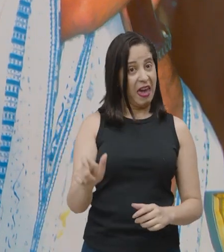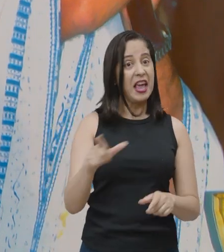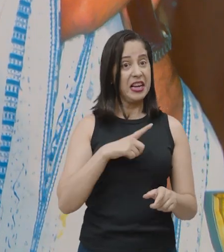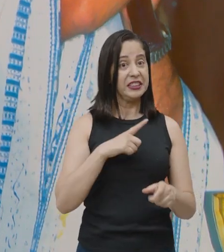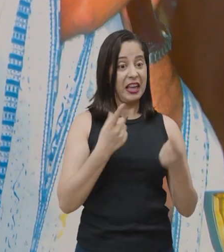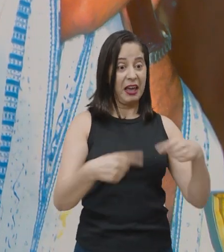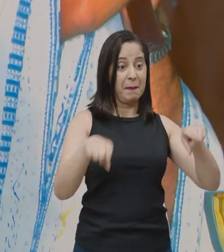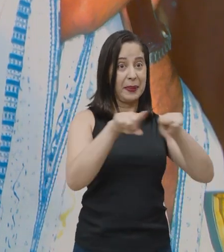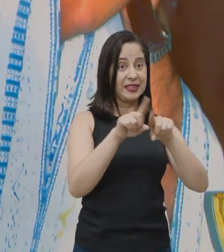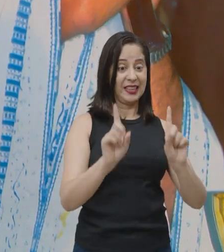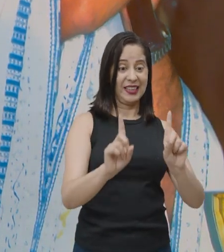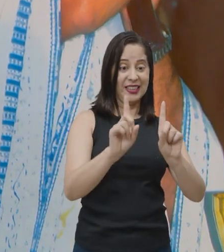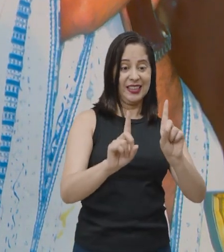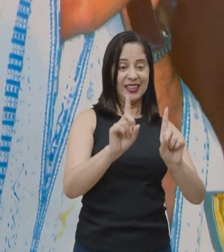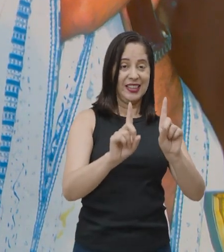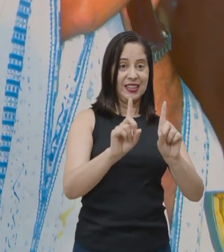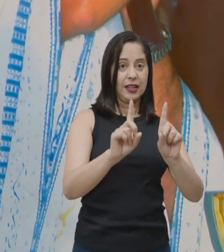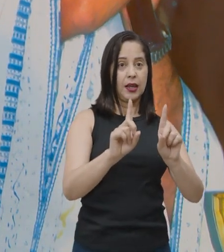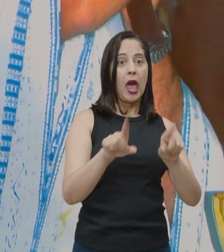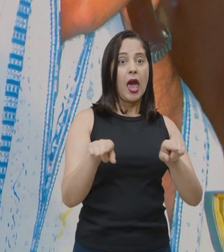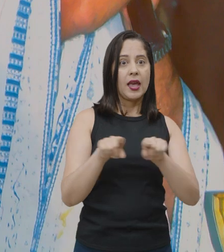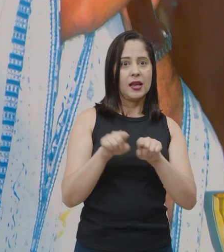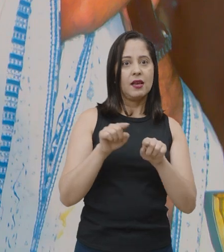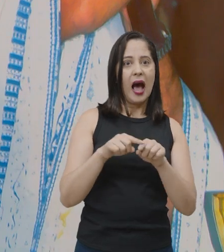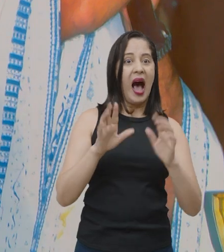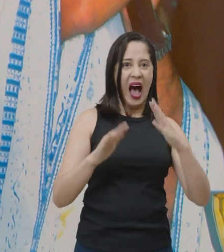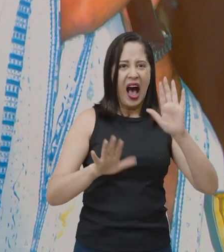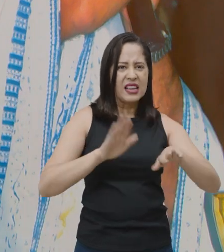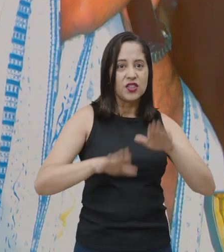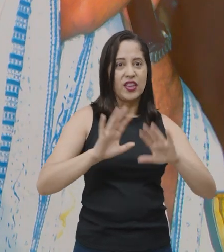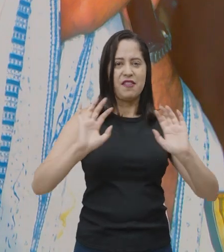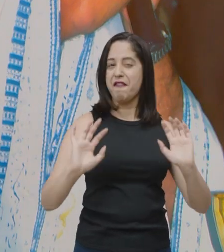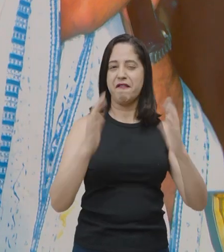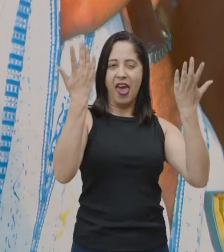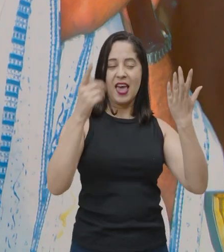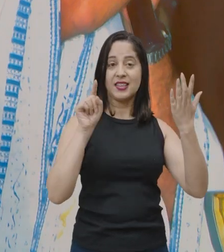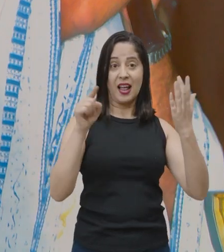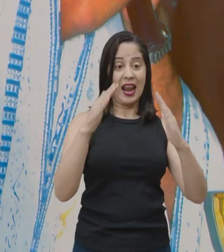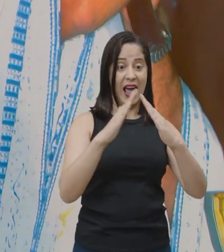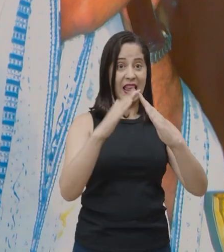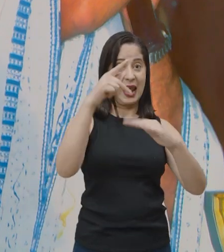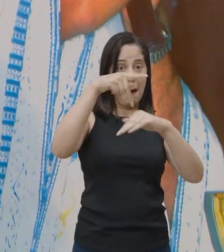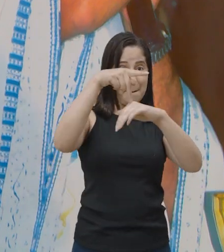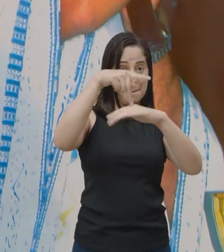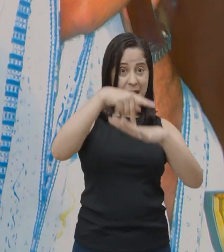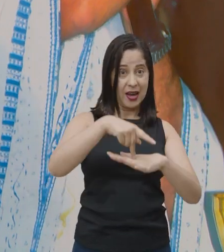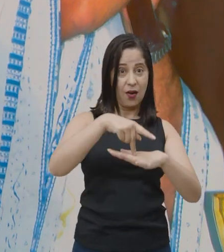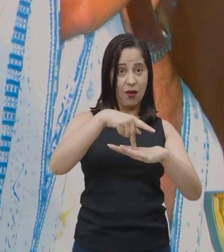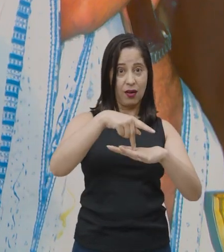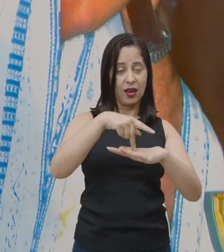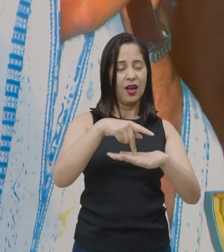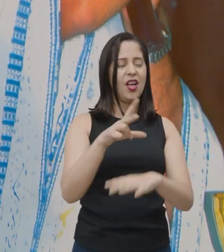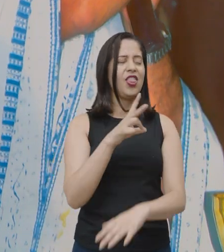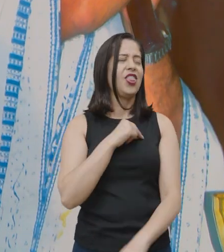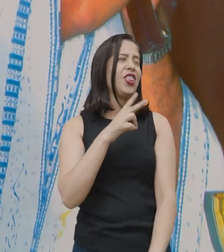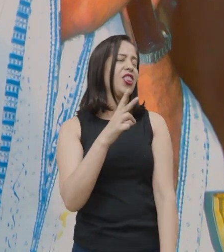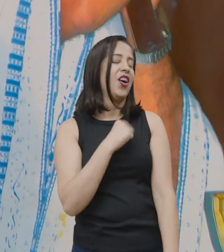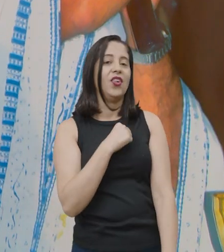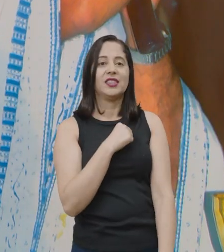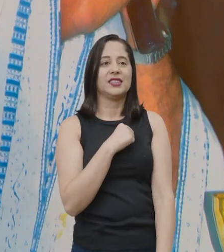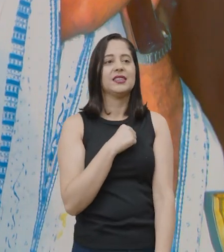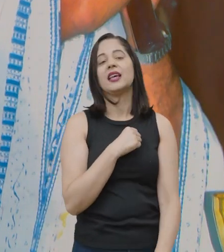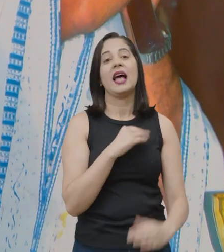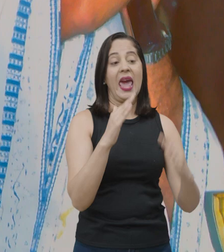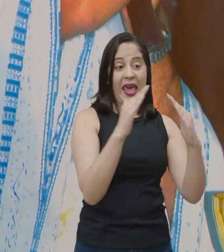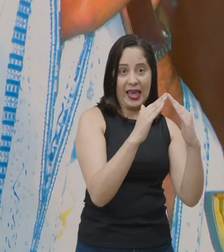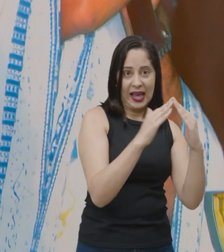seu Ivo, e fazia shows quando tinha festa na paróquia. Nossa, gostava. Em casa ele tinha muitos discos, ele chegava em